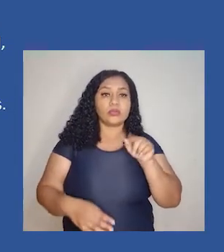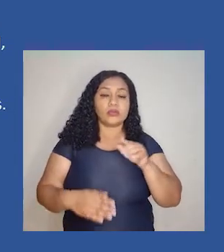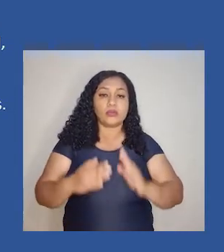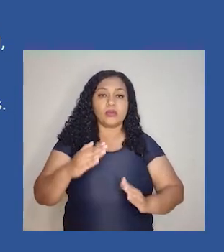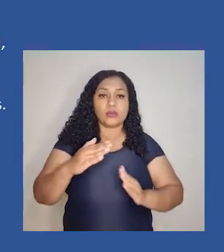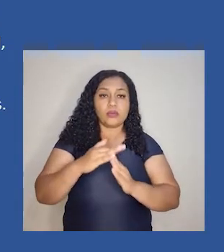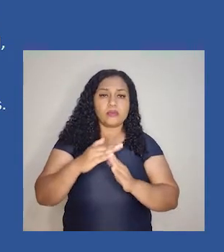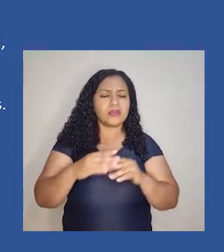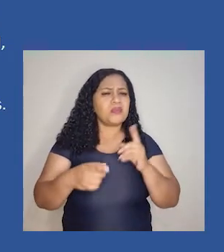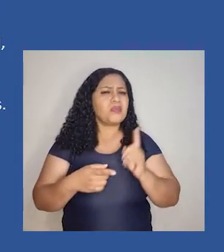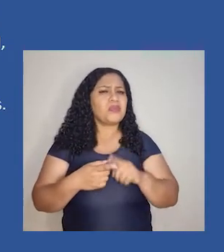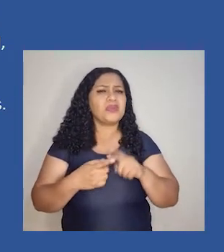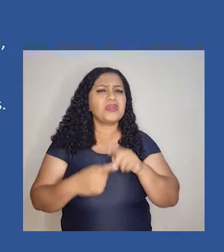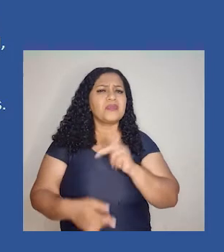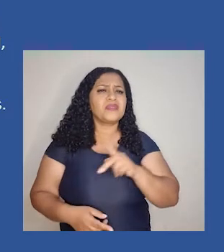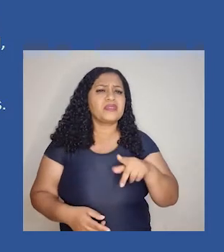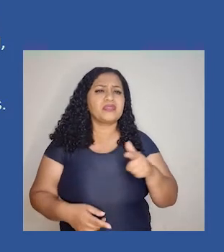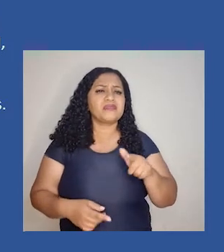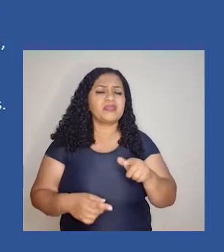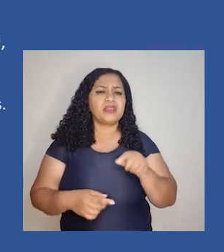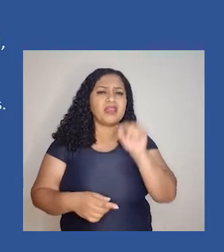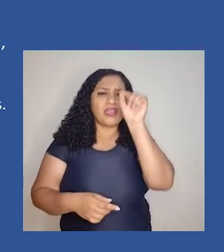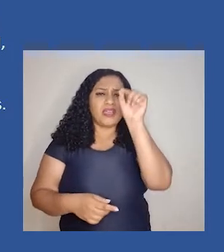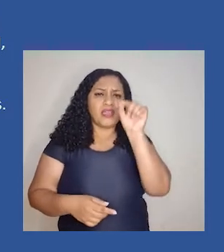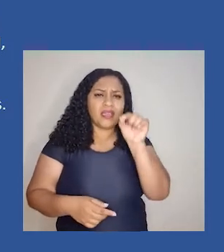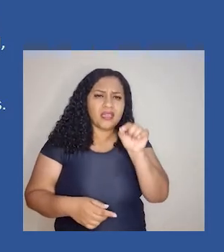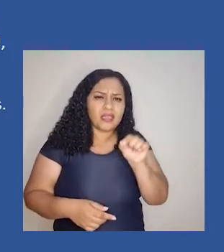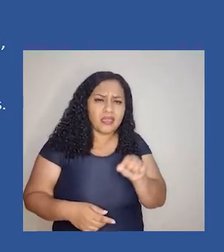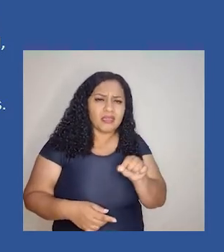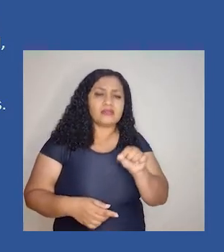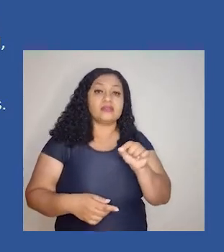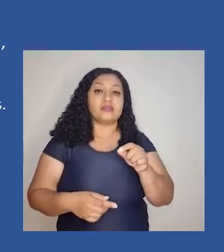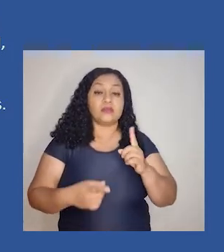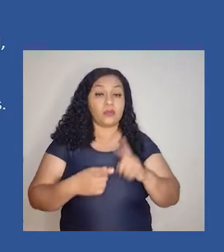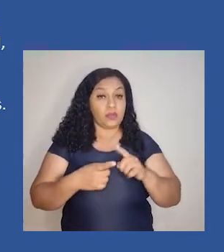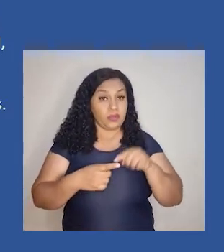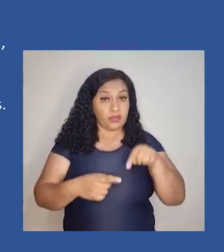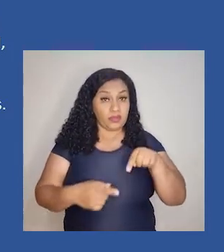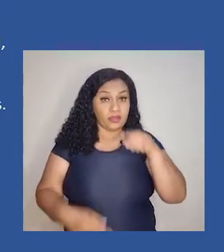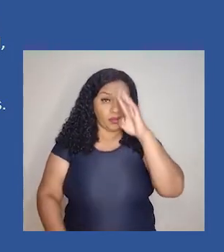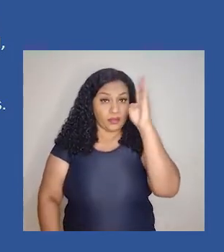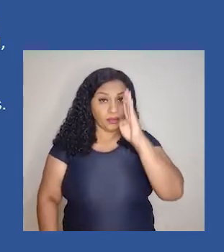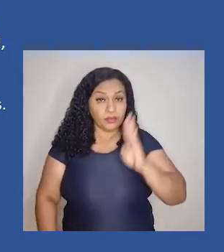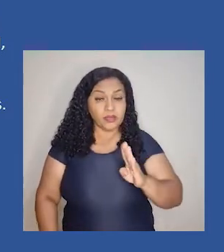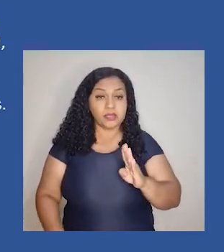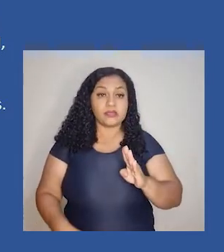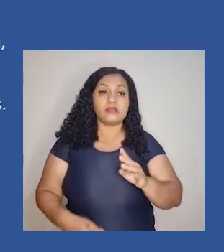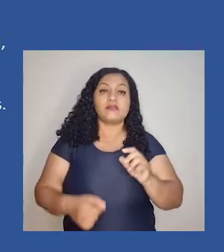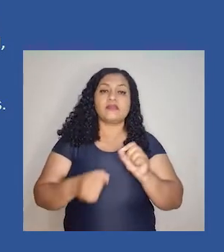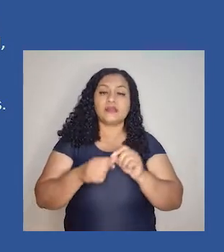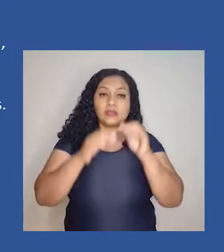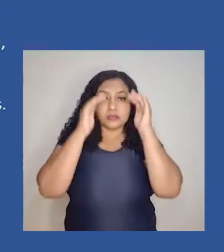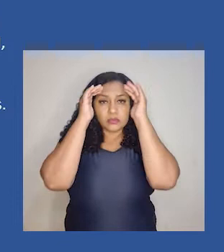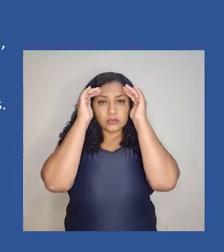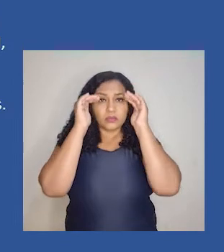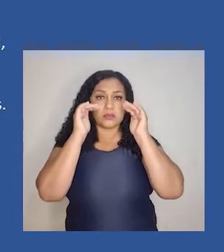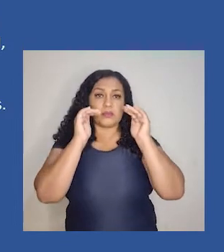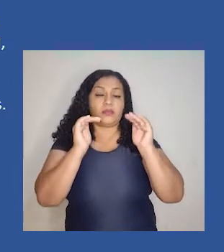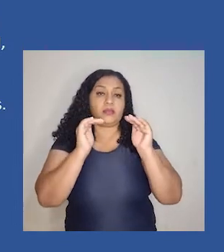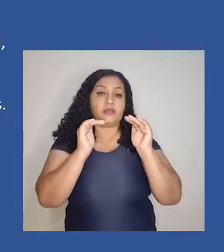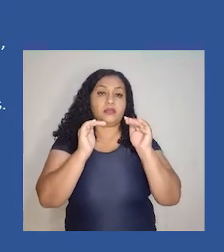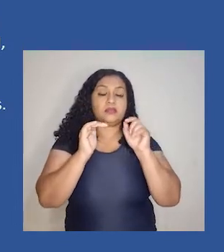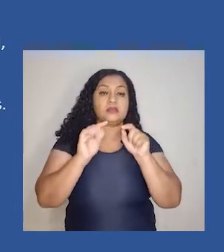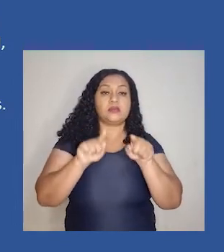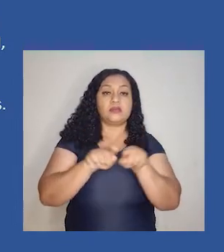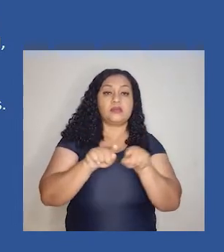vermelhas ela só respondem a delimitação professora porque que não tá retinho não está retinho Porque